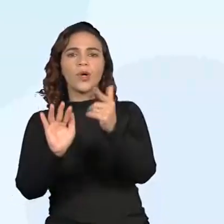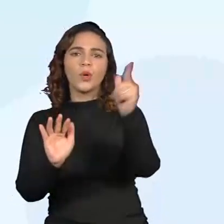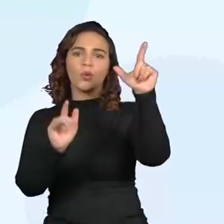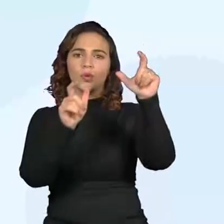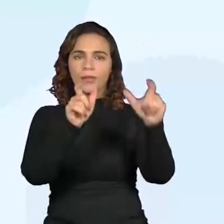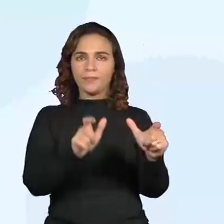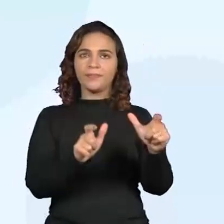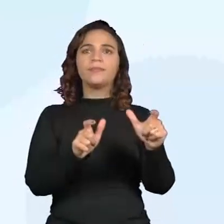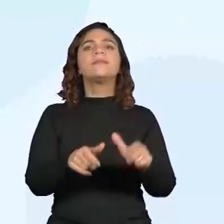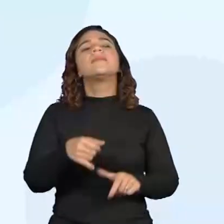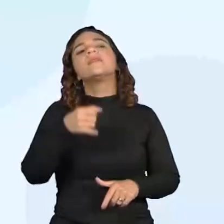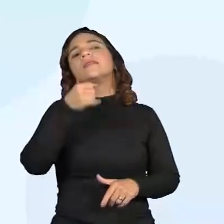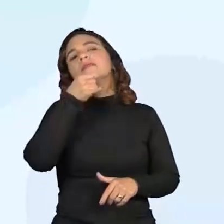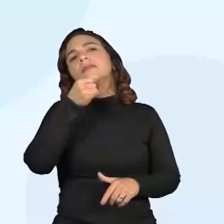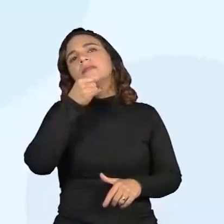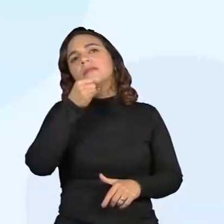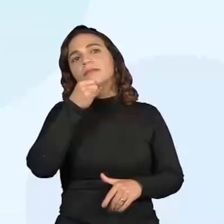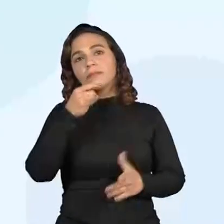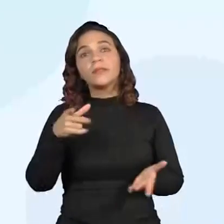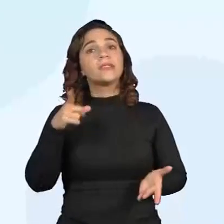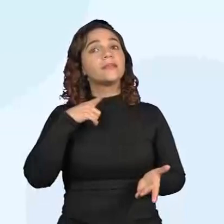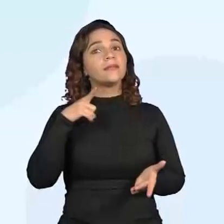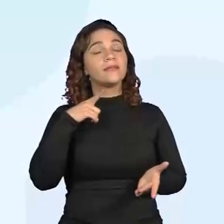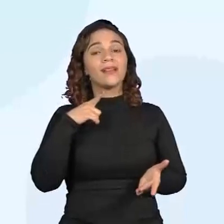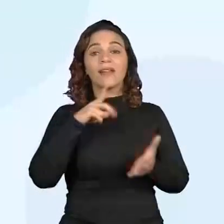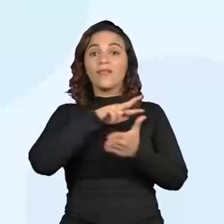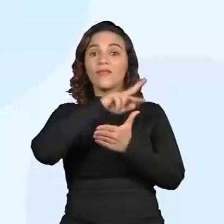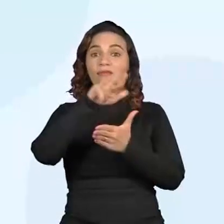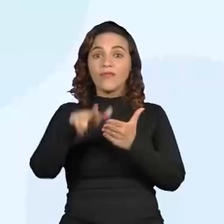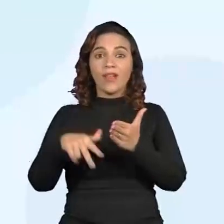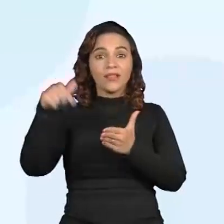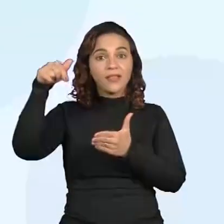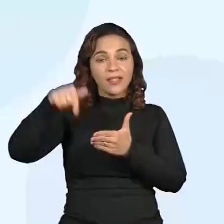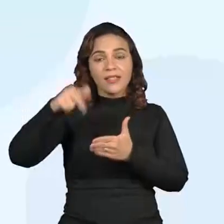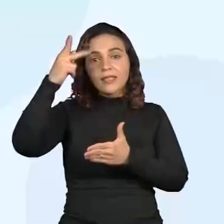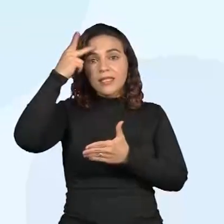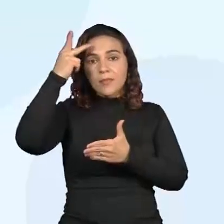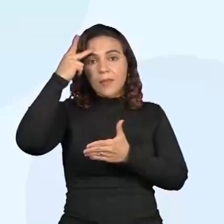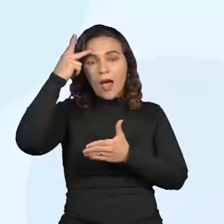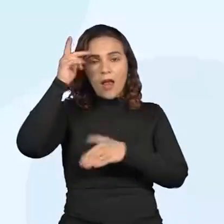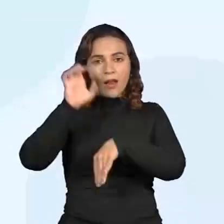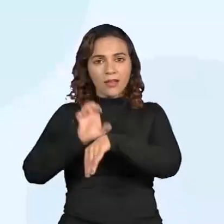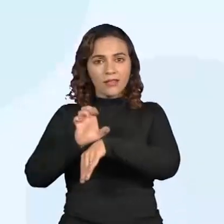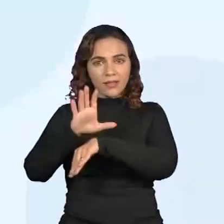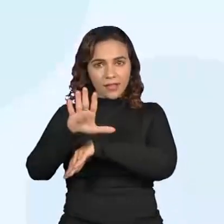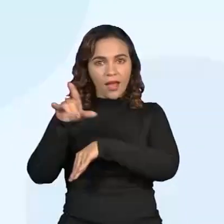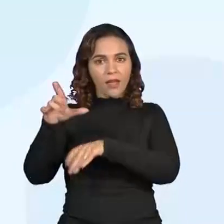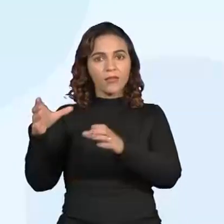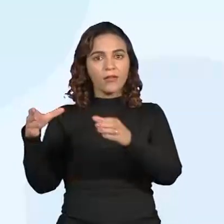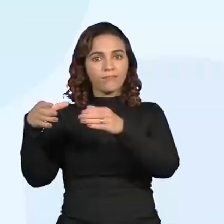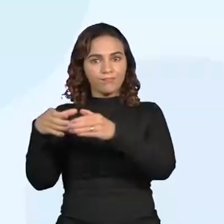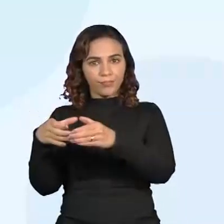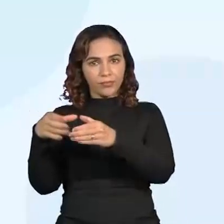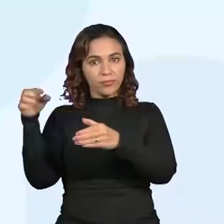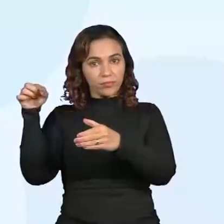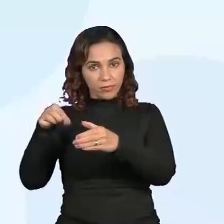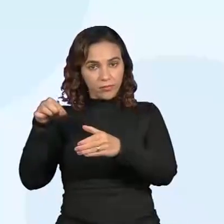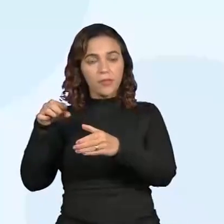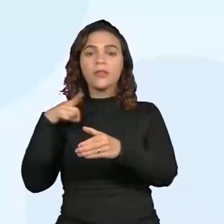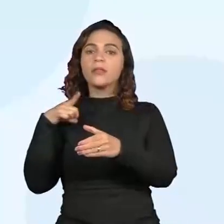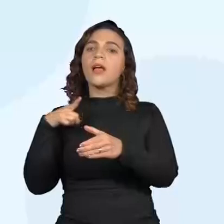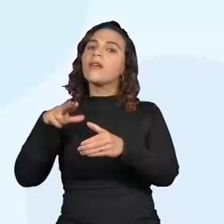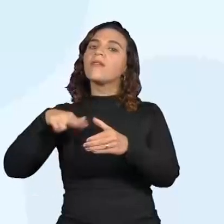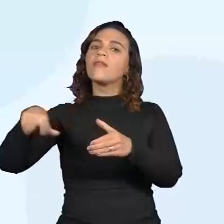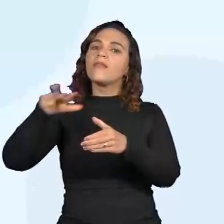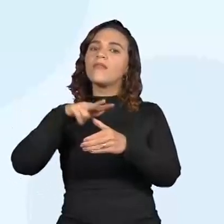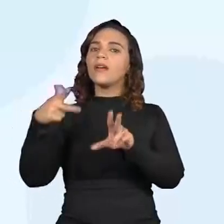o grande número de aldeias urbanas aqui no estado de São Paulo, com origem em outros estados. As